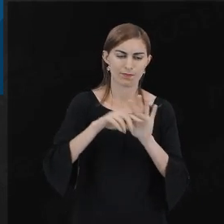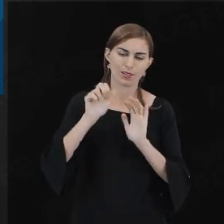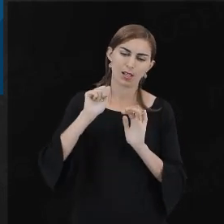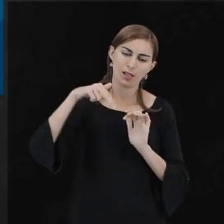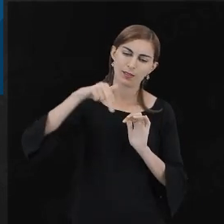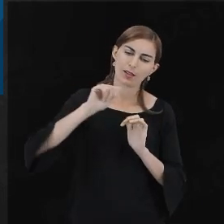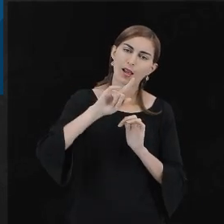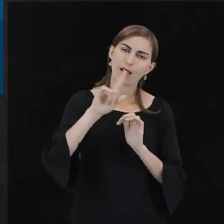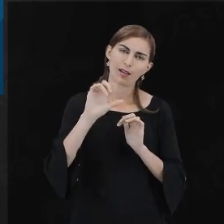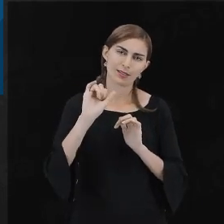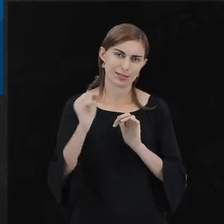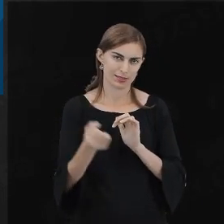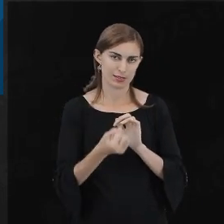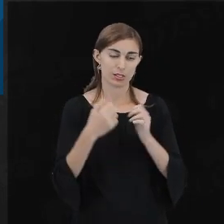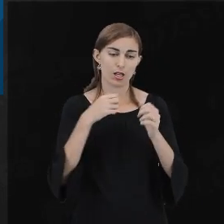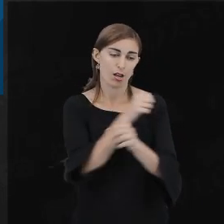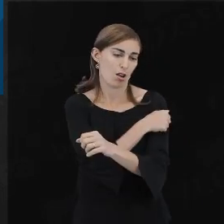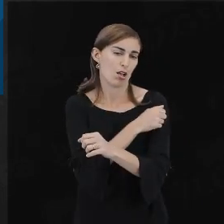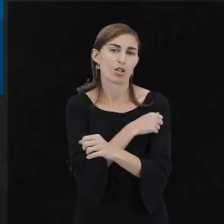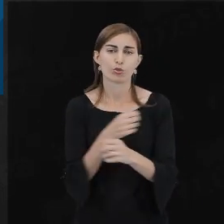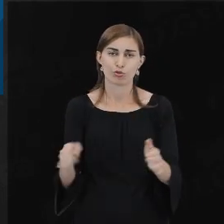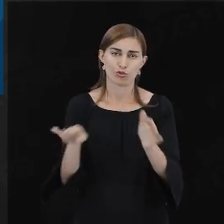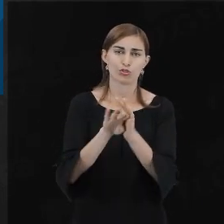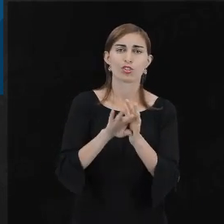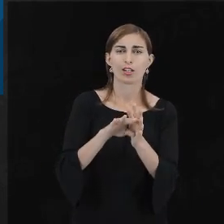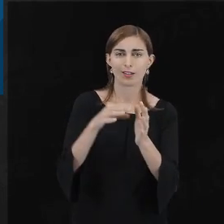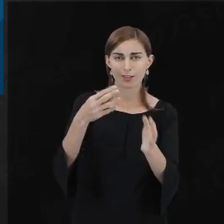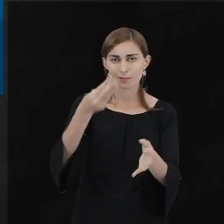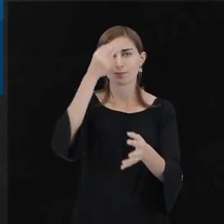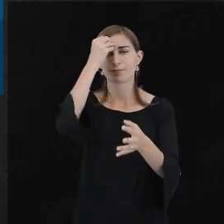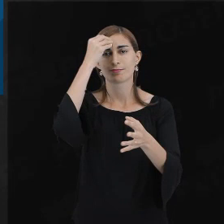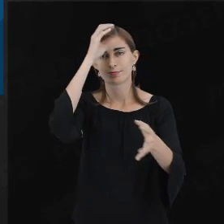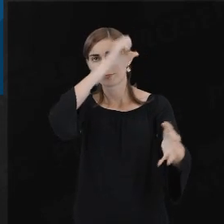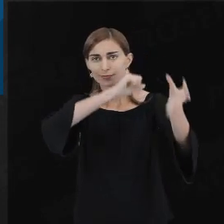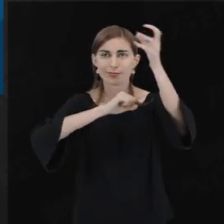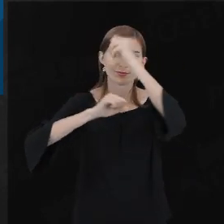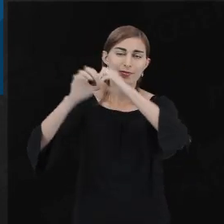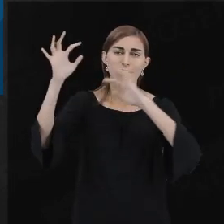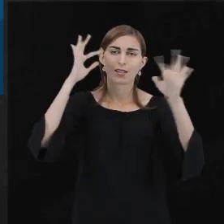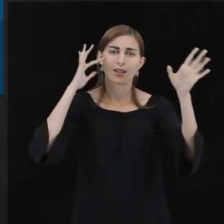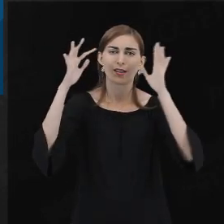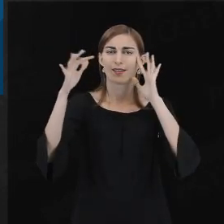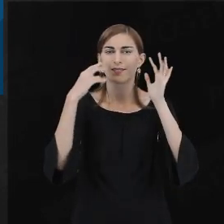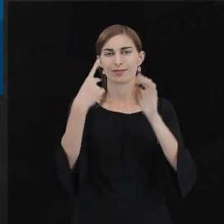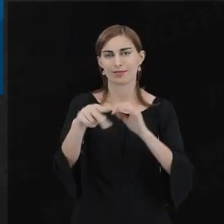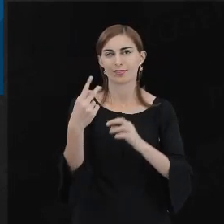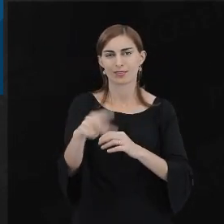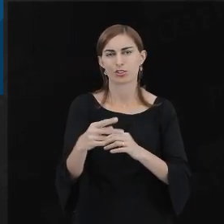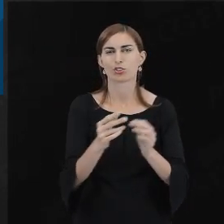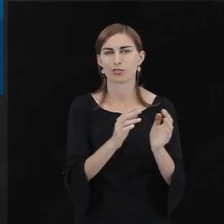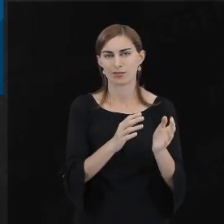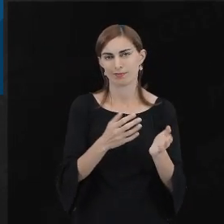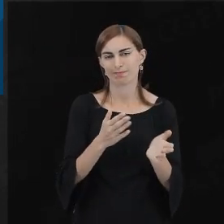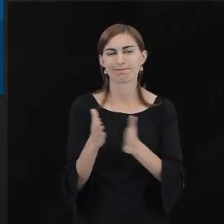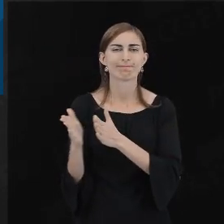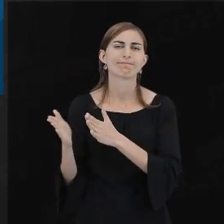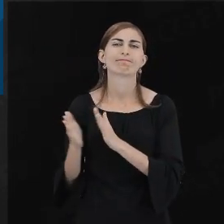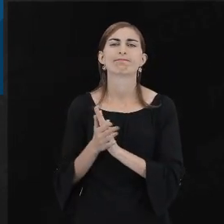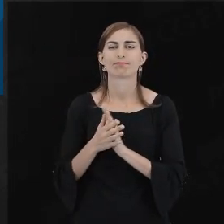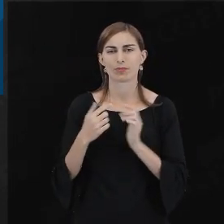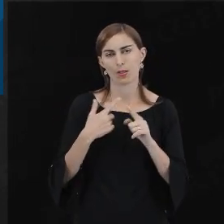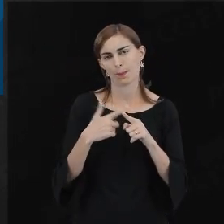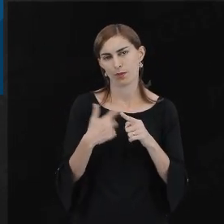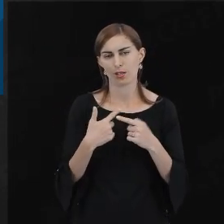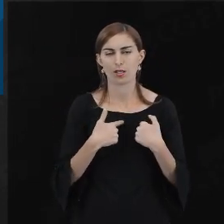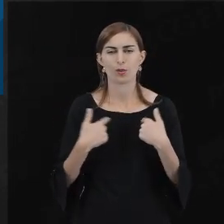pensar simplesmente em termos técnicos, né? Do instrumento a ser aplicado, porque às vezes isso